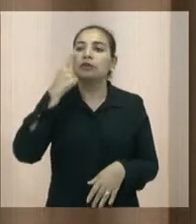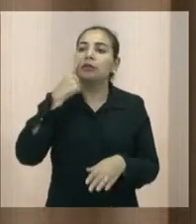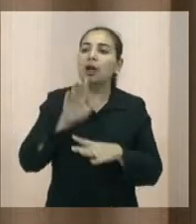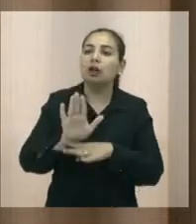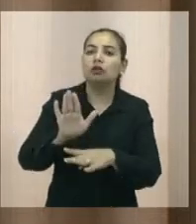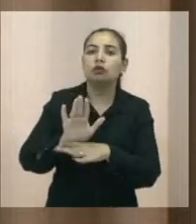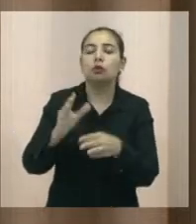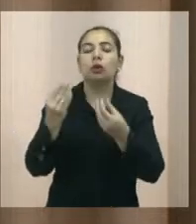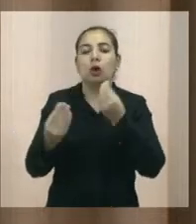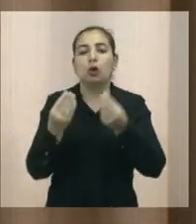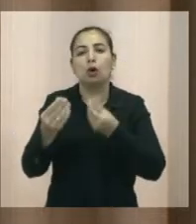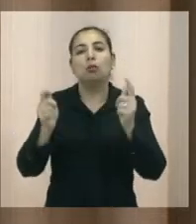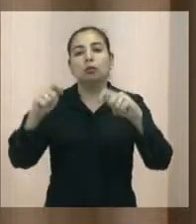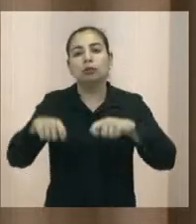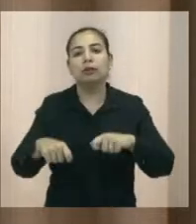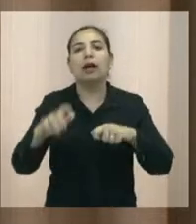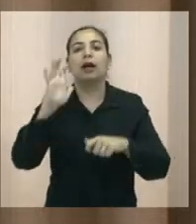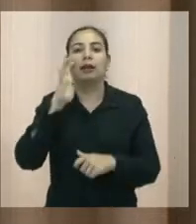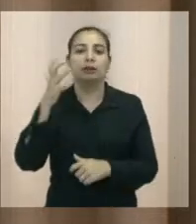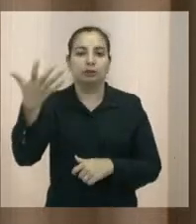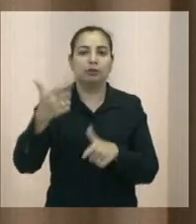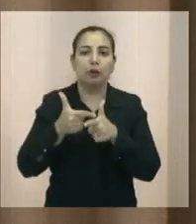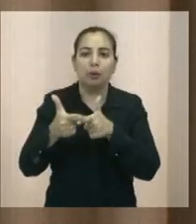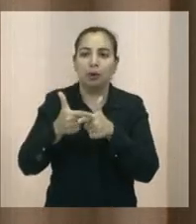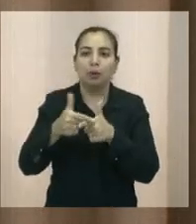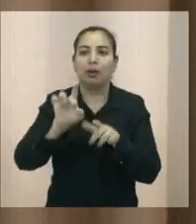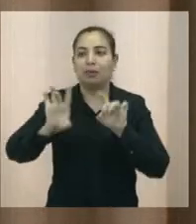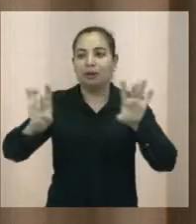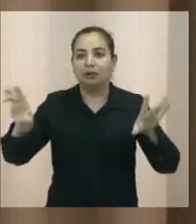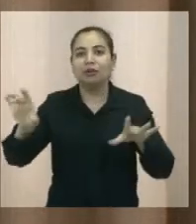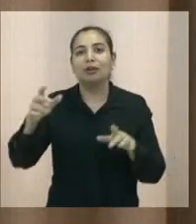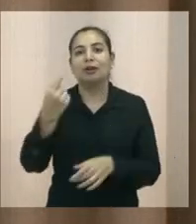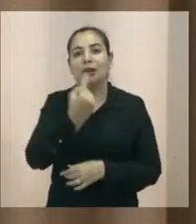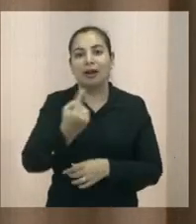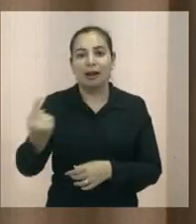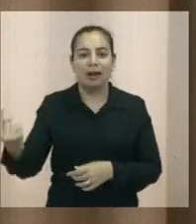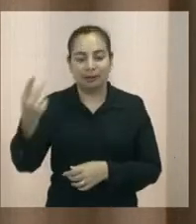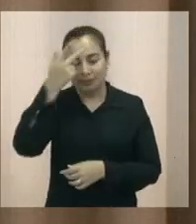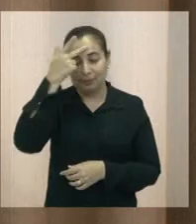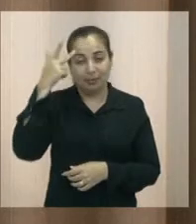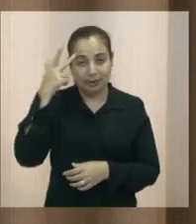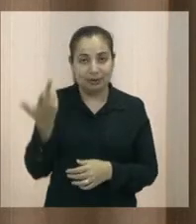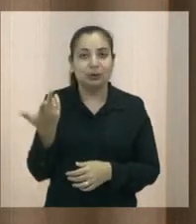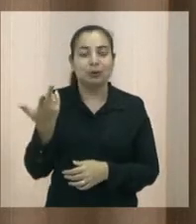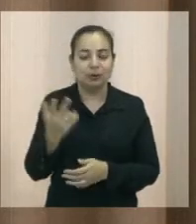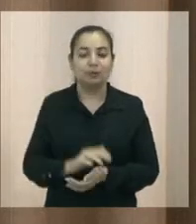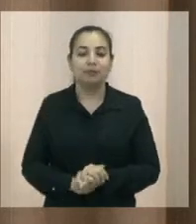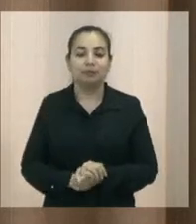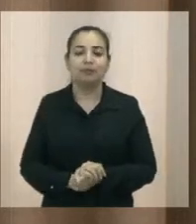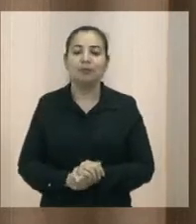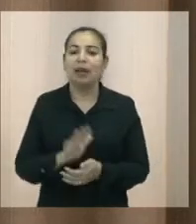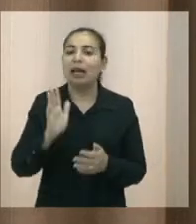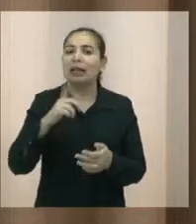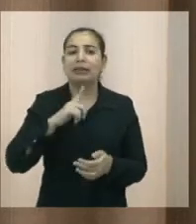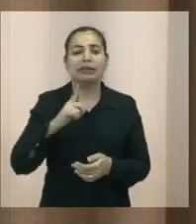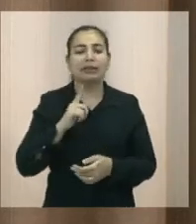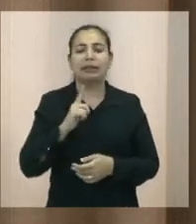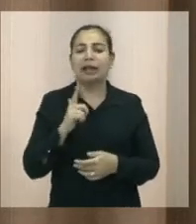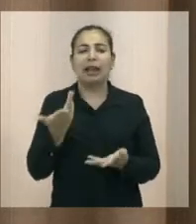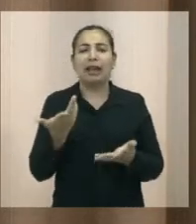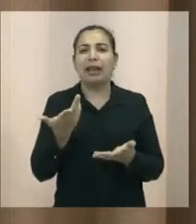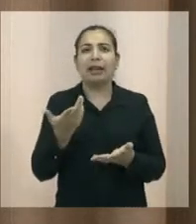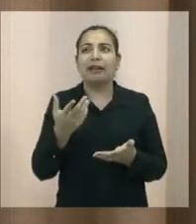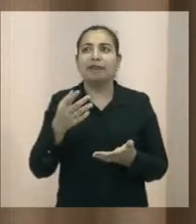em termos específicos também. Então, são várias ideias. Então, são 48 no